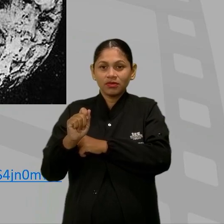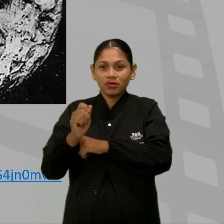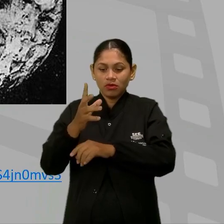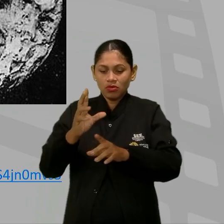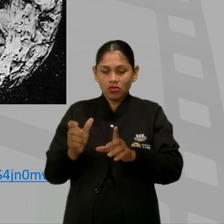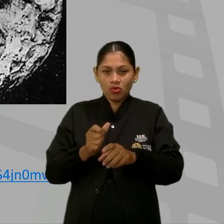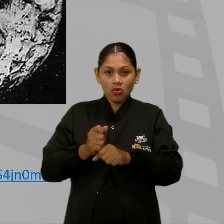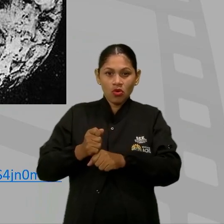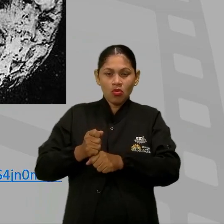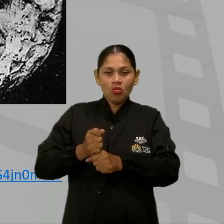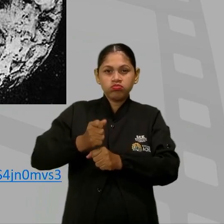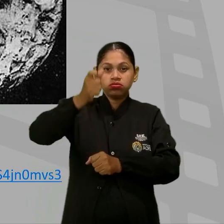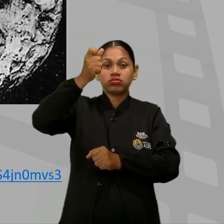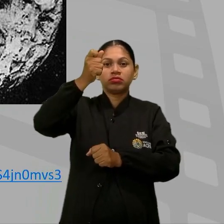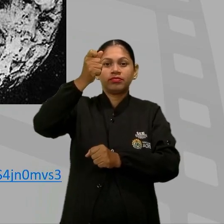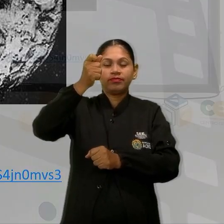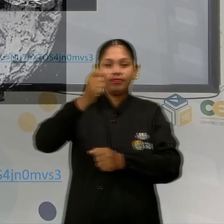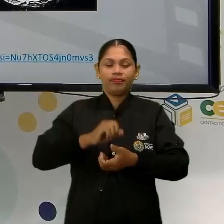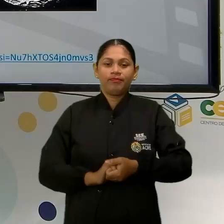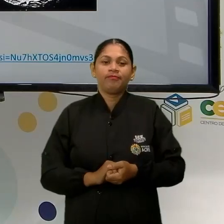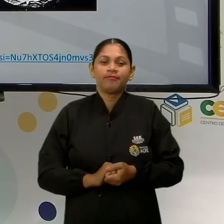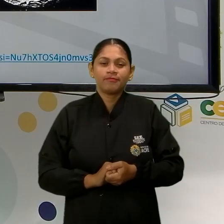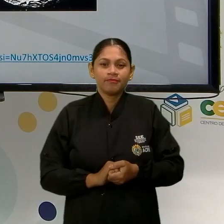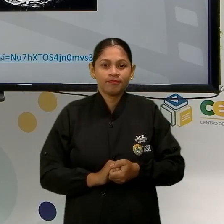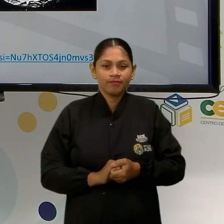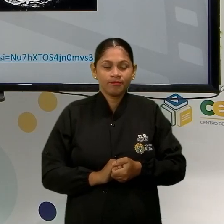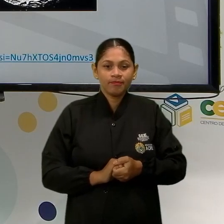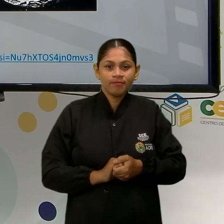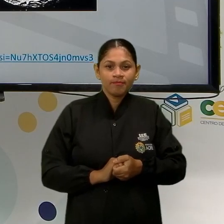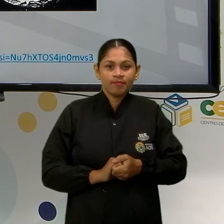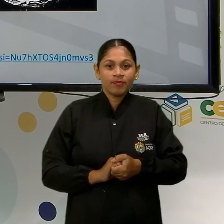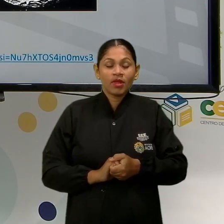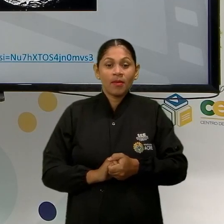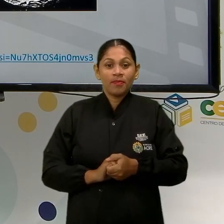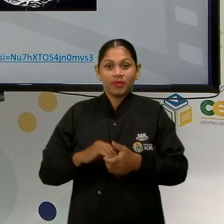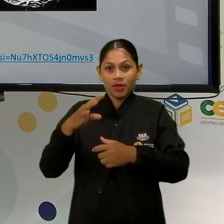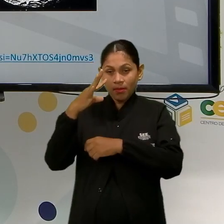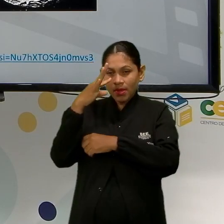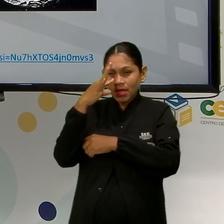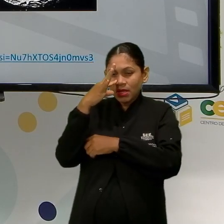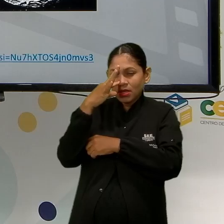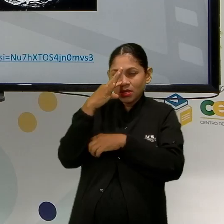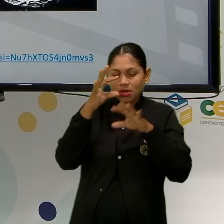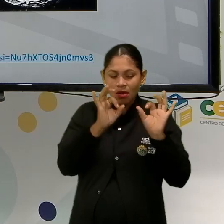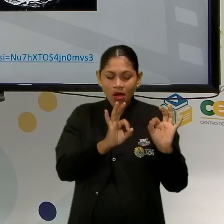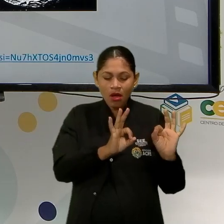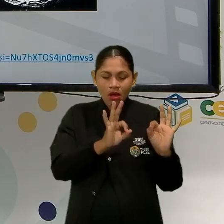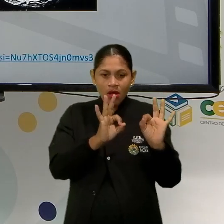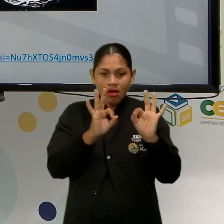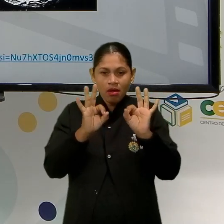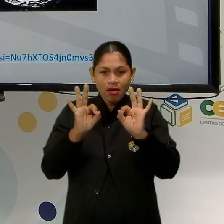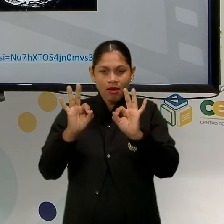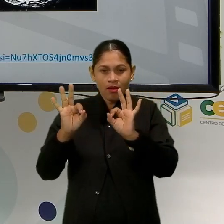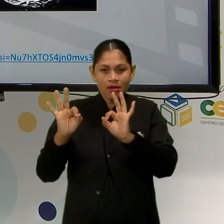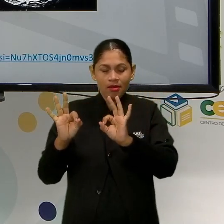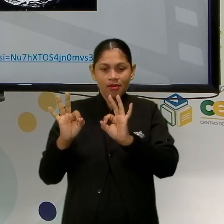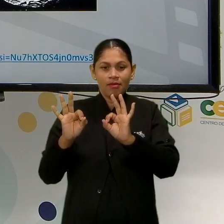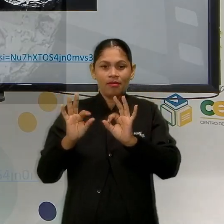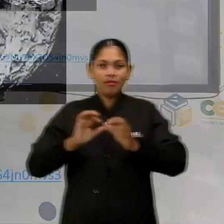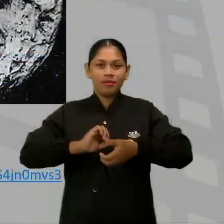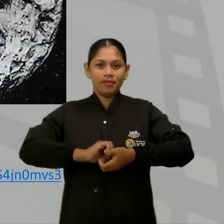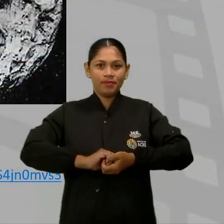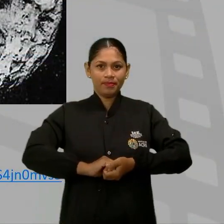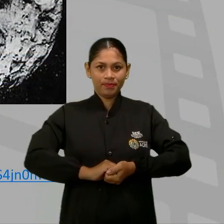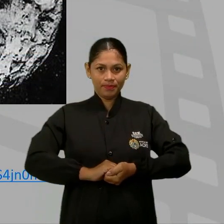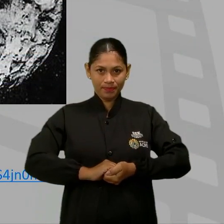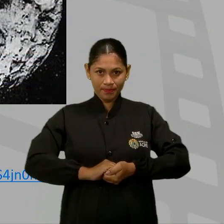guarda-chuva. Vamos dar uma olhadinha nesse trecho do filme para ver se você fica interessado em vê-lo melhor.